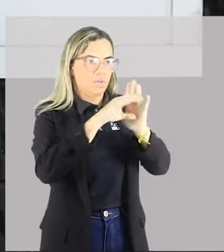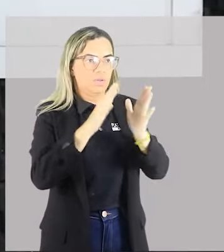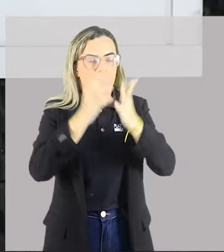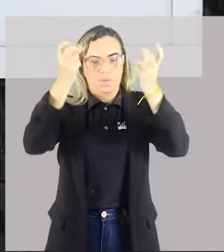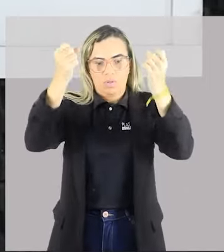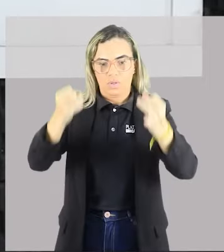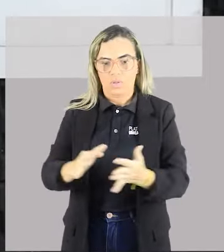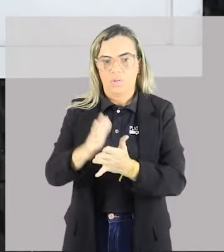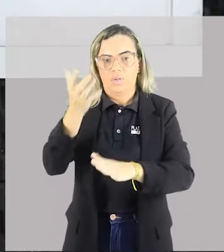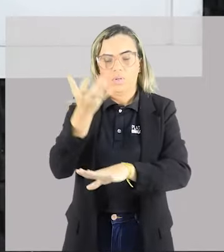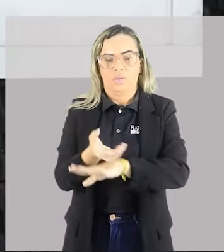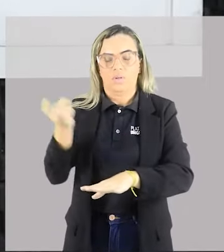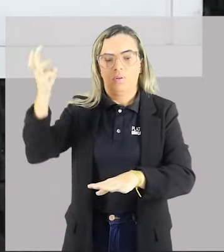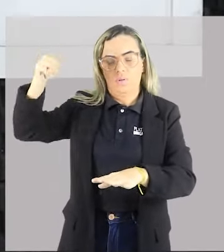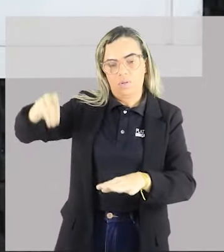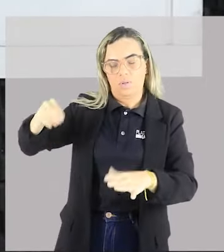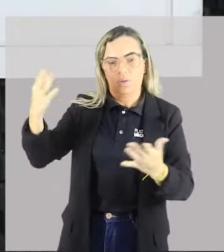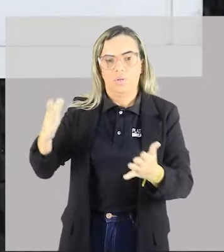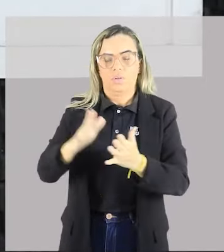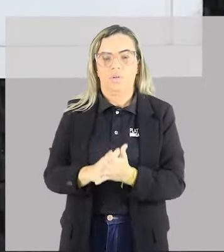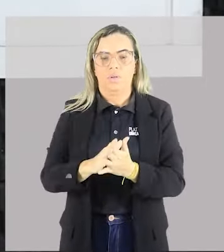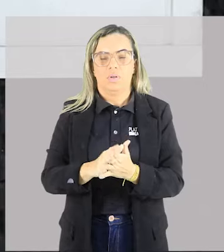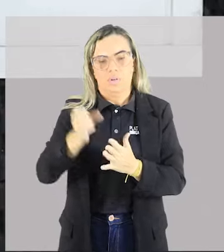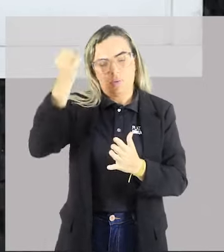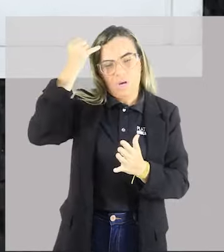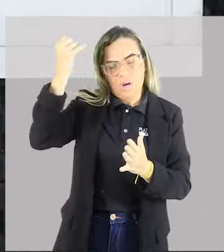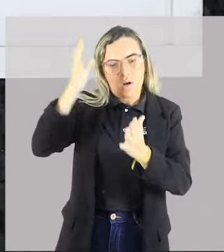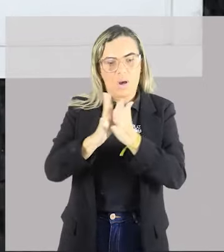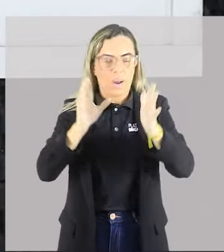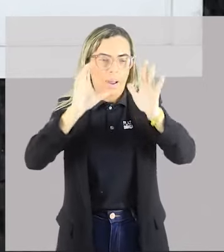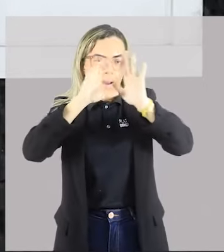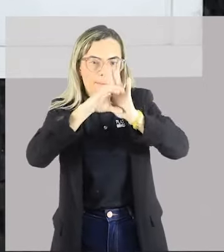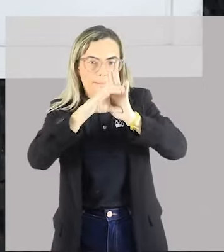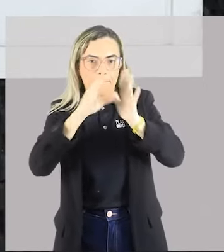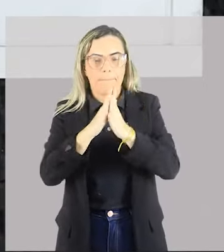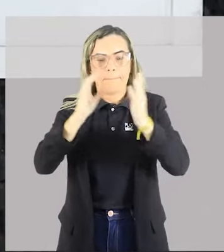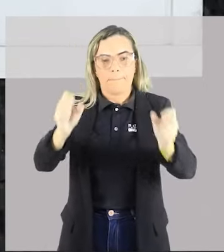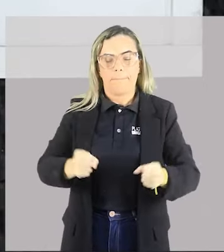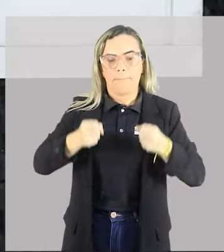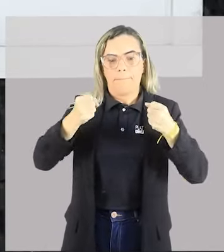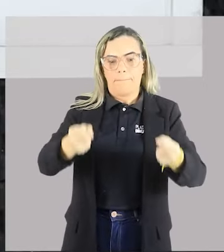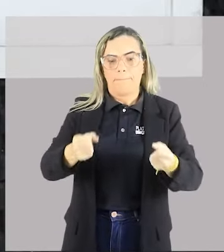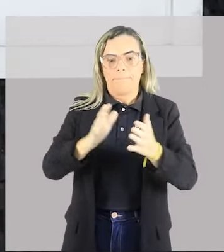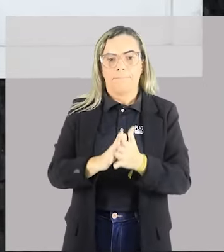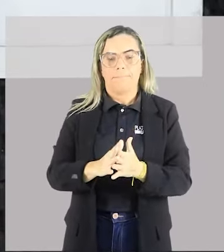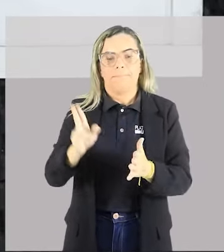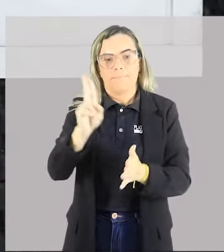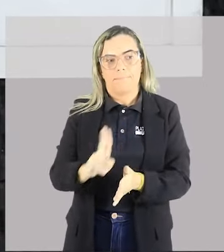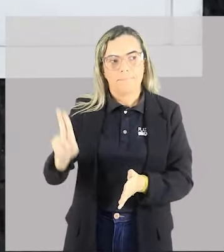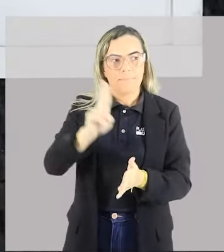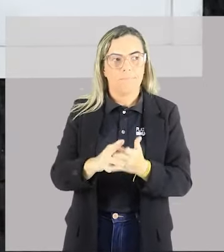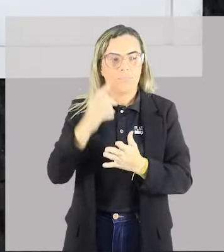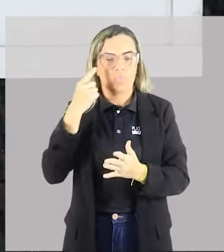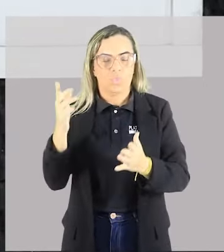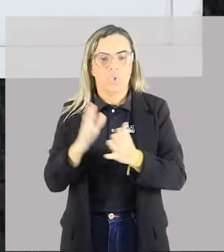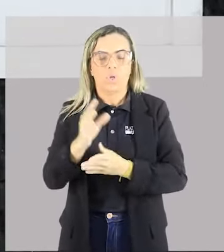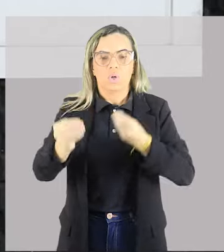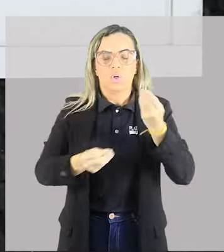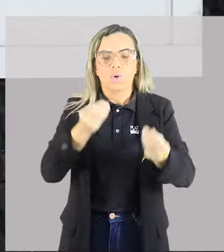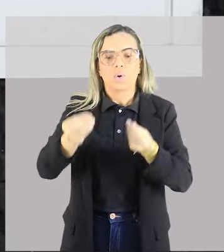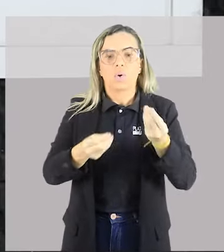matemática né que a matemática pega aquela ideia e dá uma definição para você poder trabalhar com aquela ideia tá então como é que a